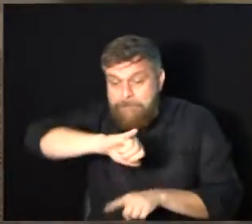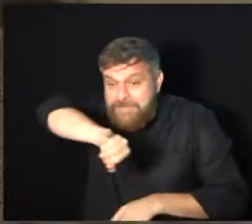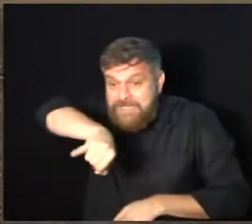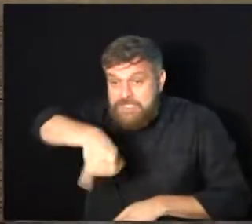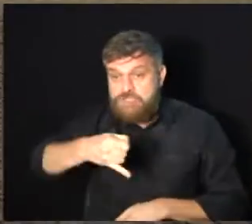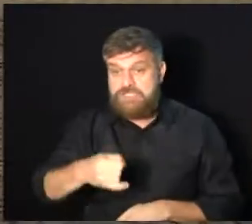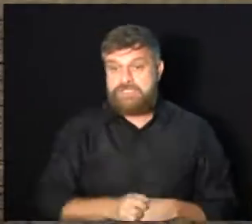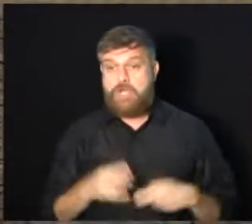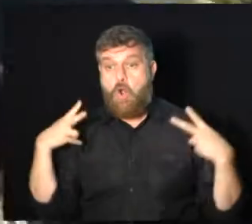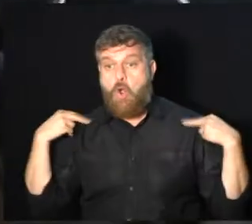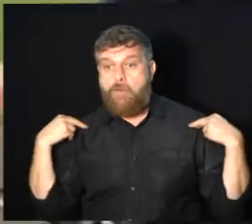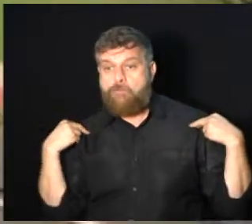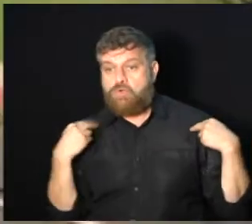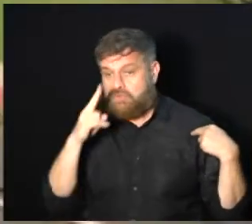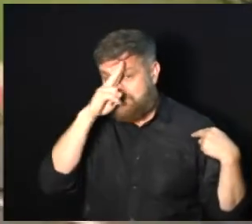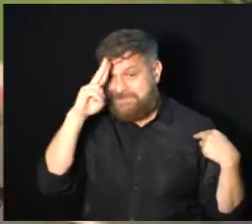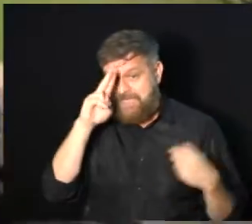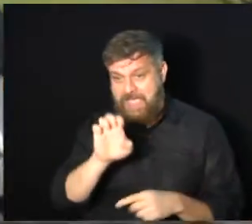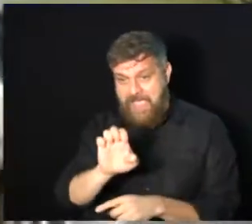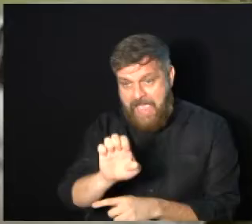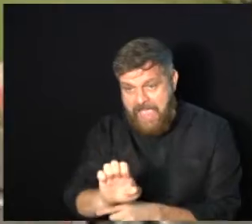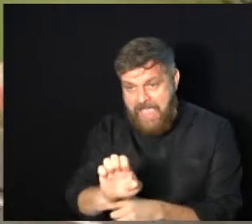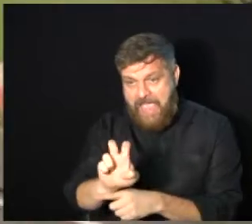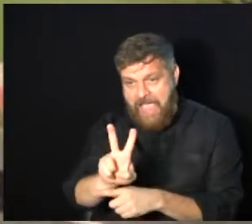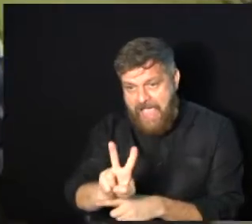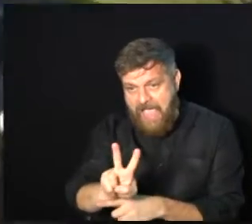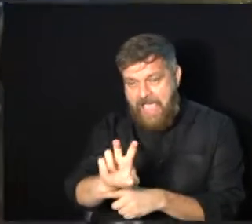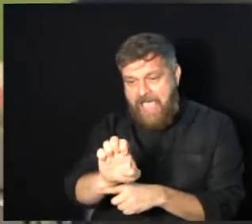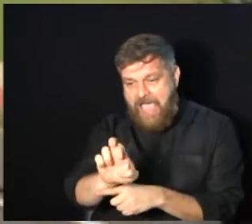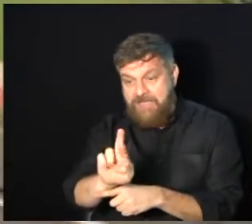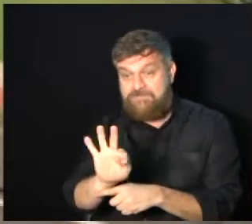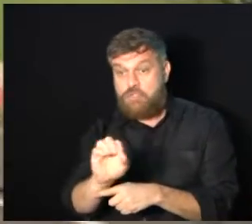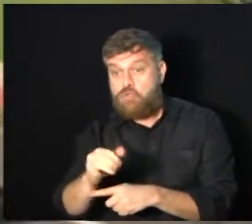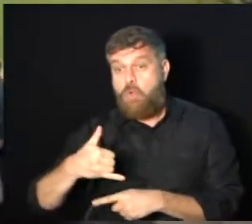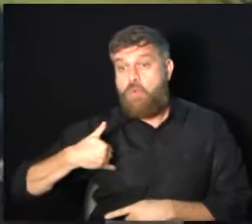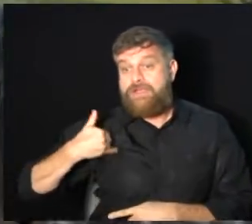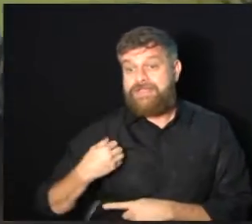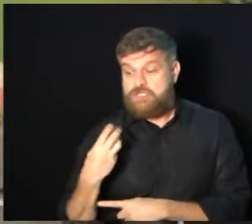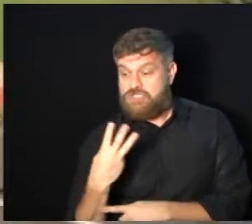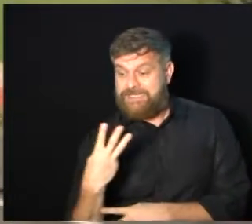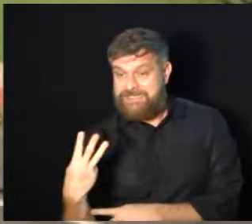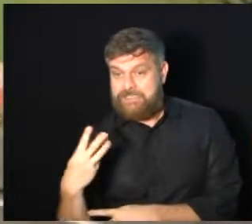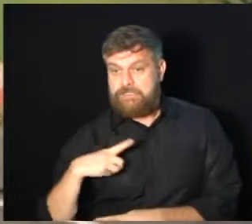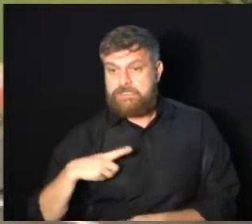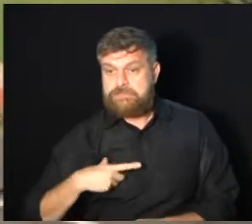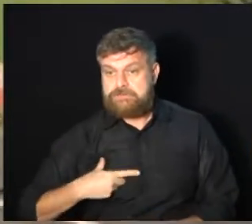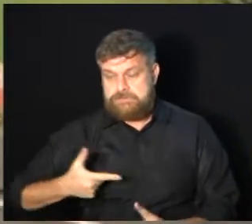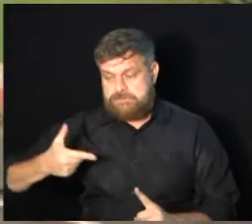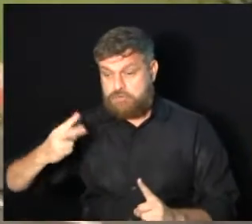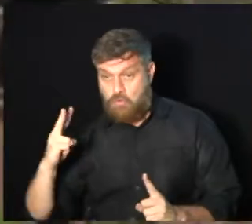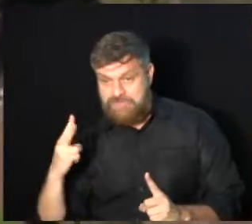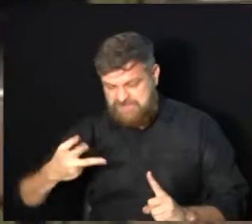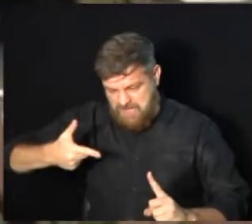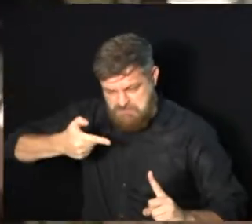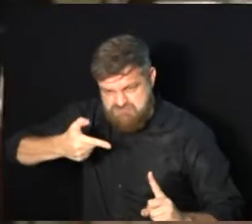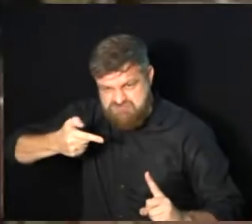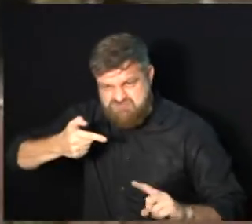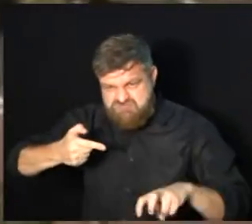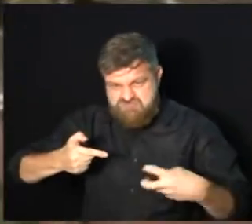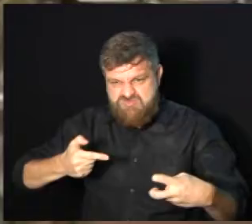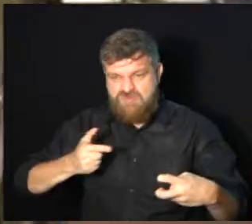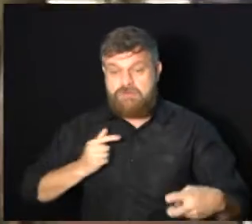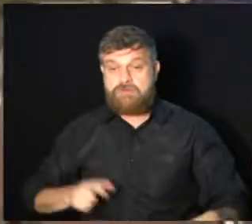por aplicativo Everton Rodrigo de Oliveira Basso, de 33 anos, foi morto por dois criminosos no